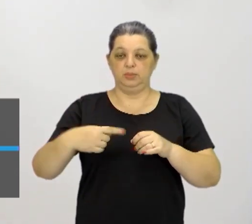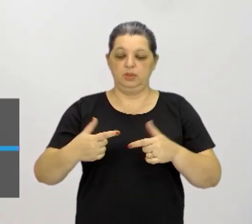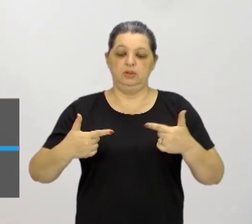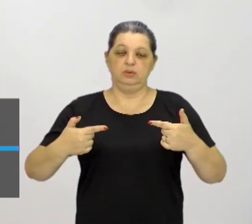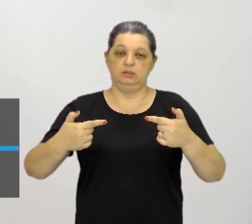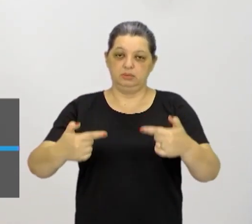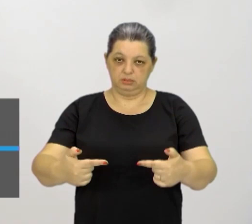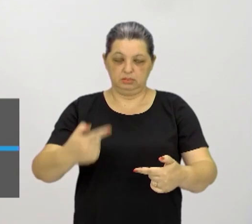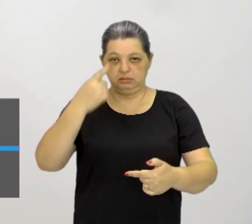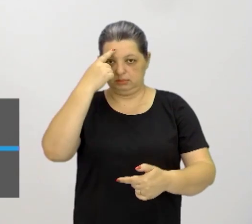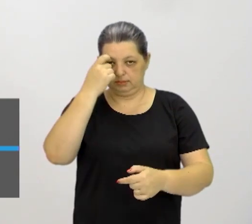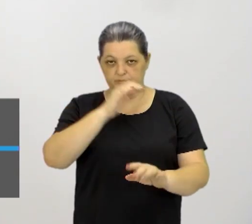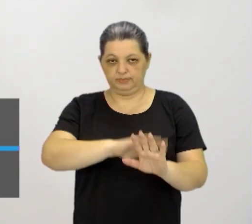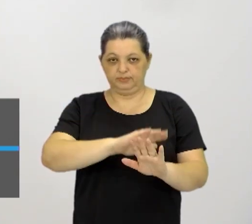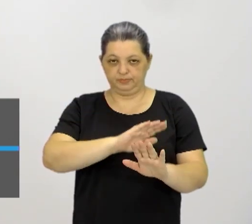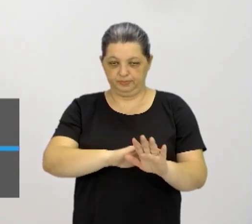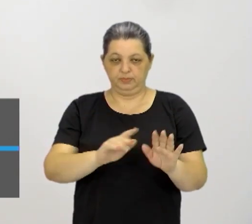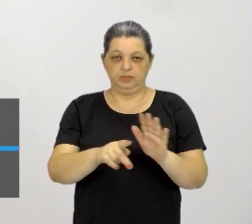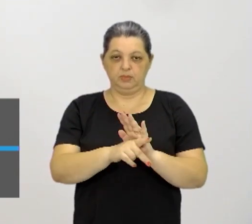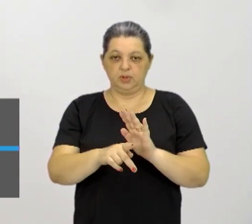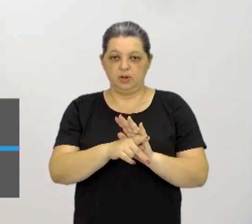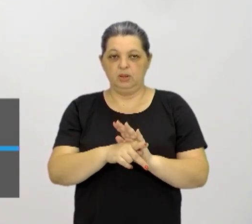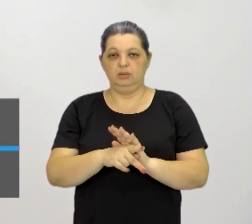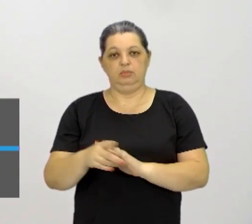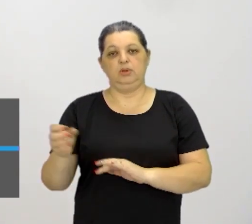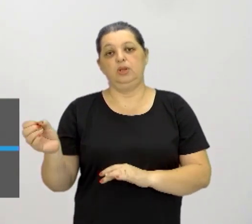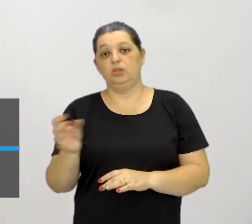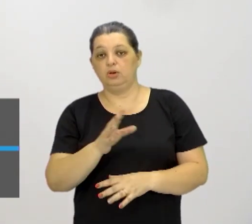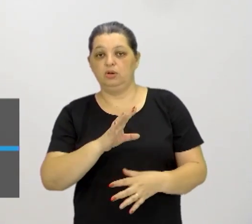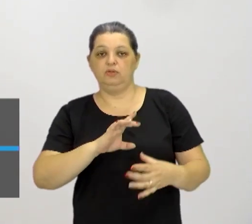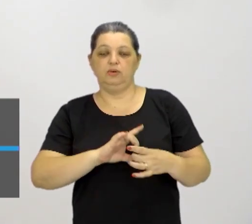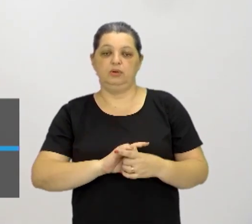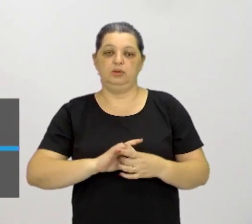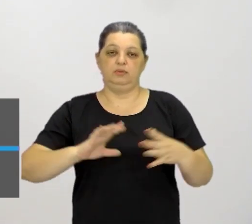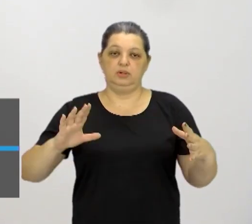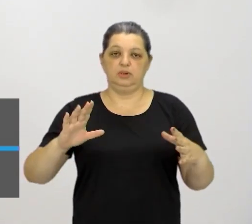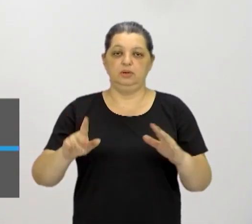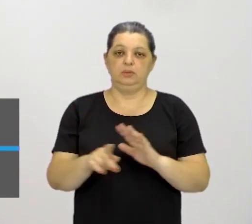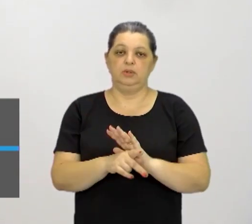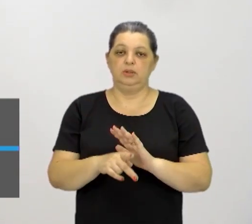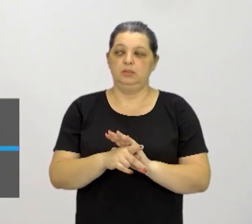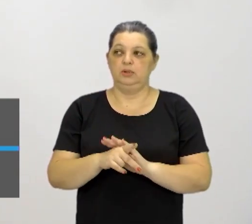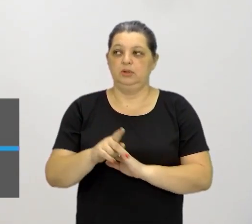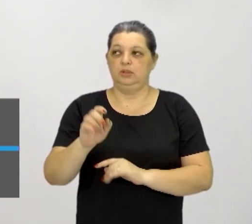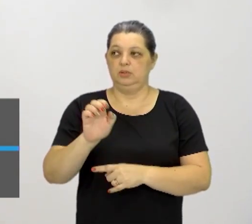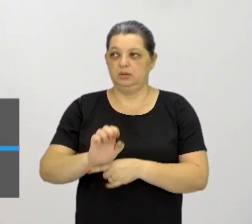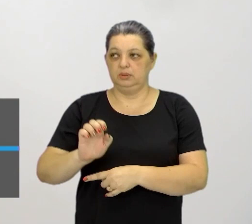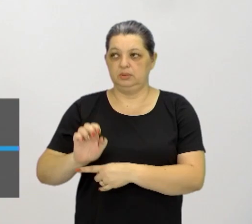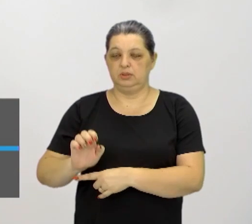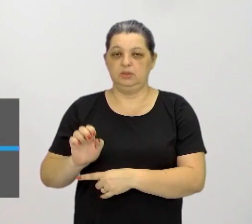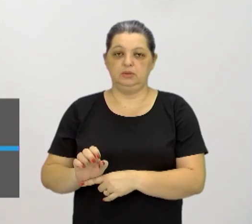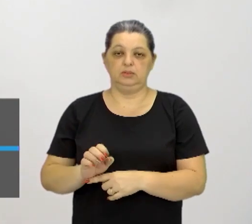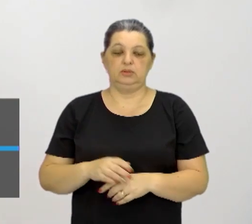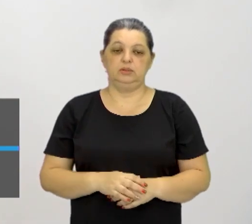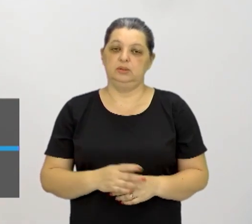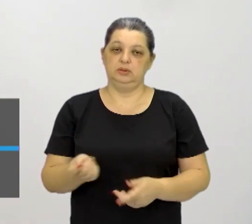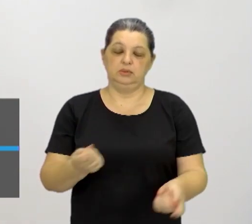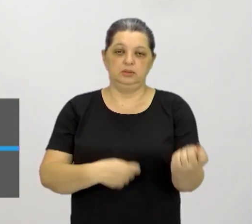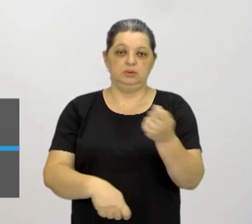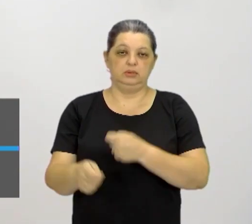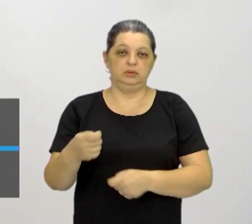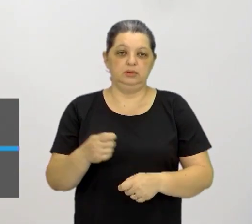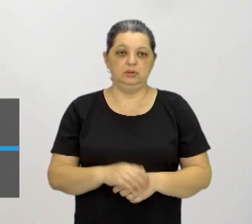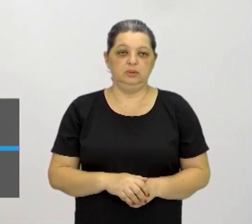contexto de mundo neoliberal, né, onde o Estado ele tem uma intervenção menor nesses assuntos da economia. Estamos